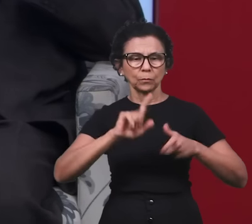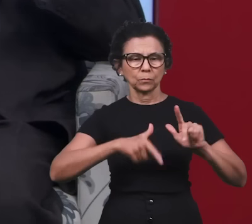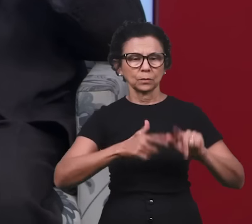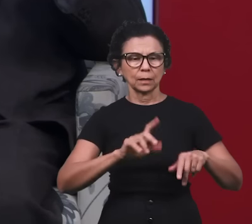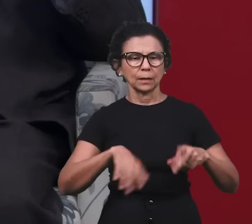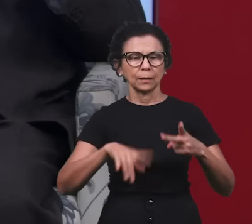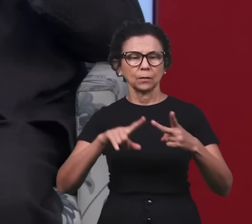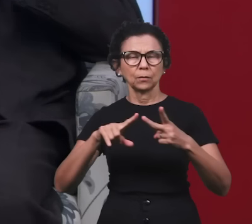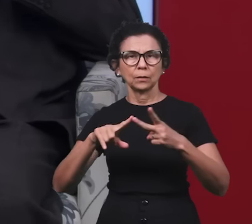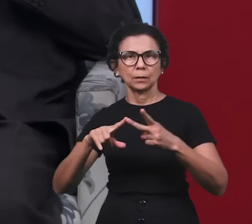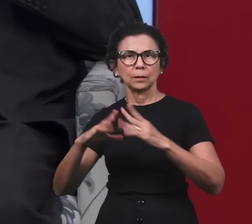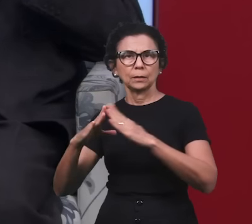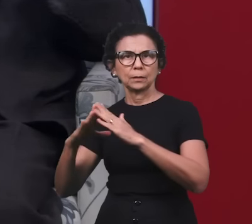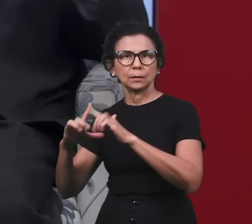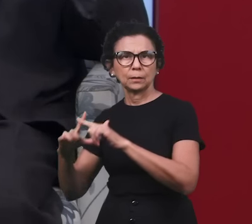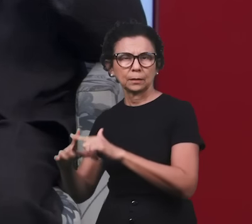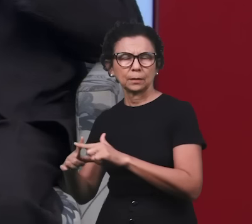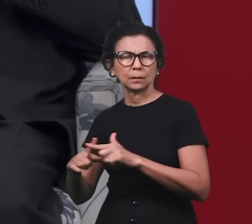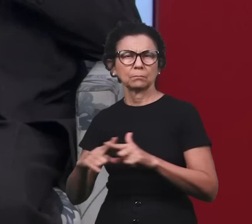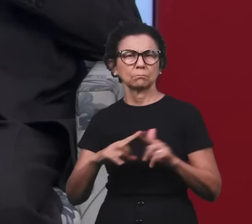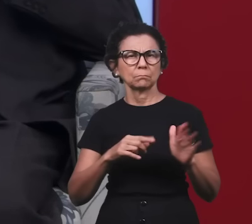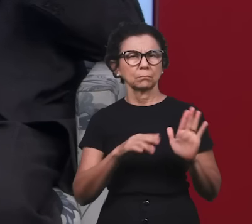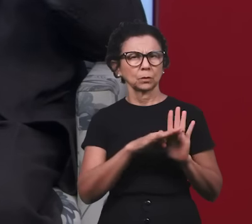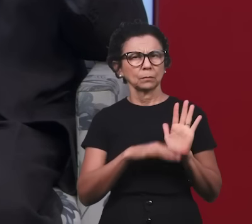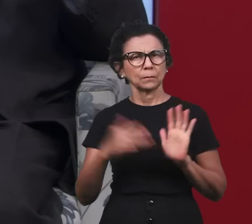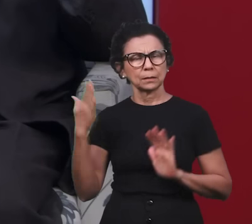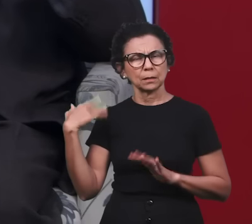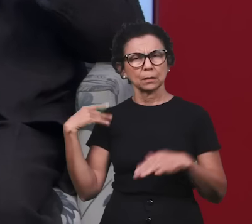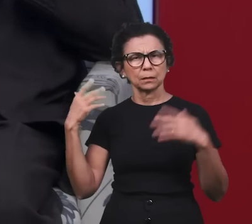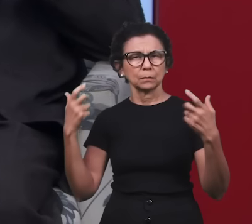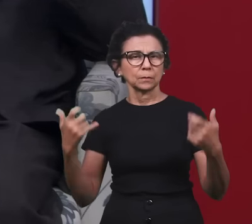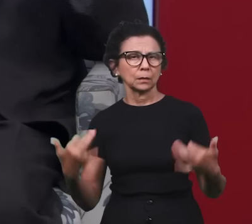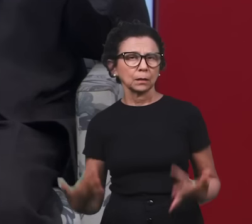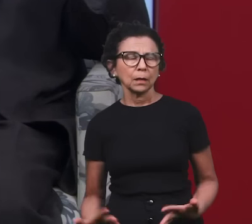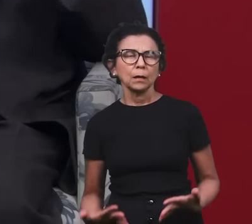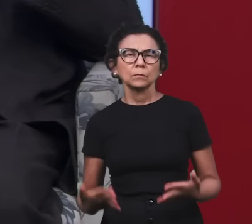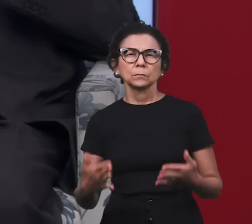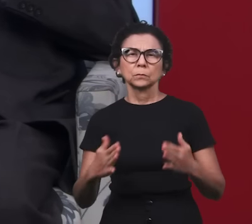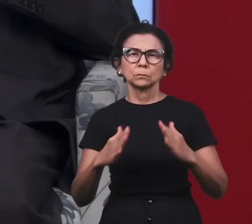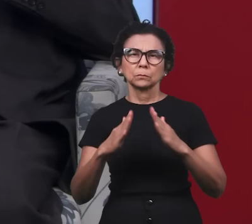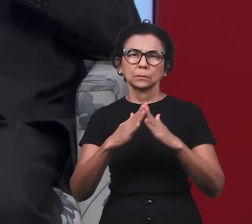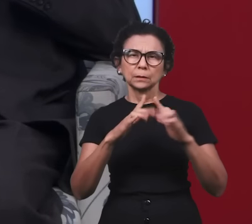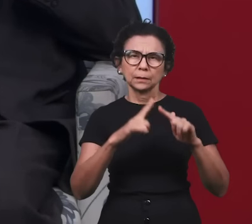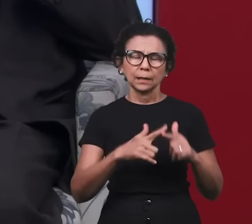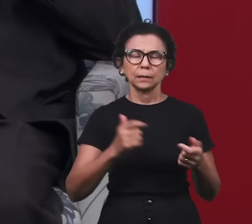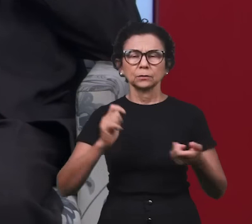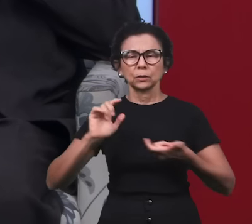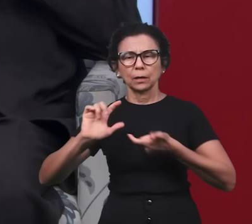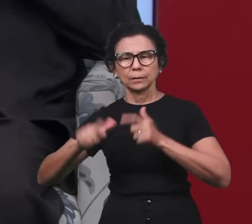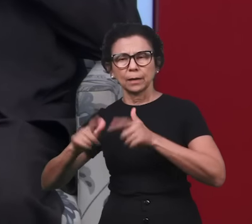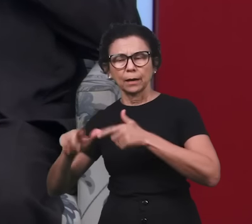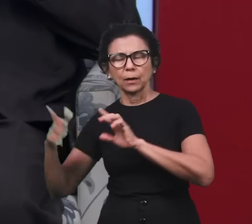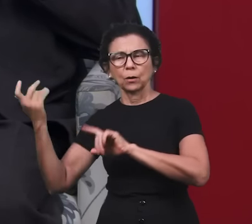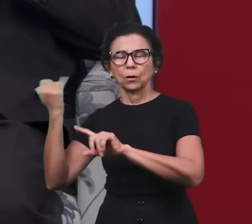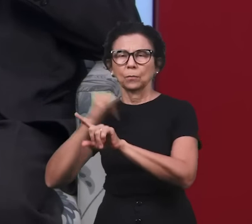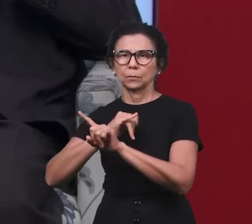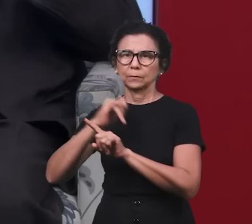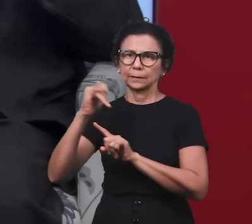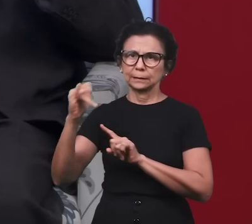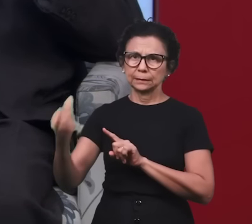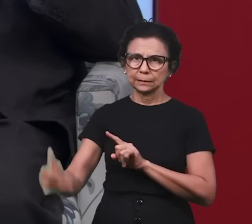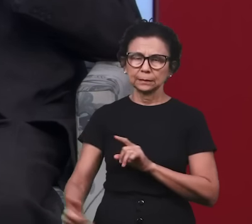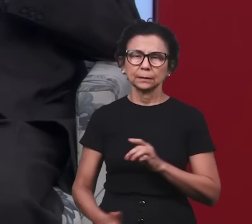nas edições passadas sobre a vida de Israel, a vida da Igreja, as profecias sobre Israel,